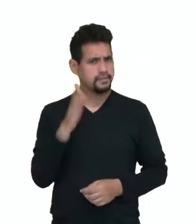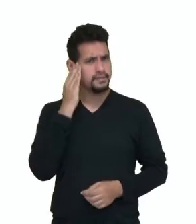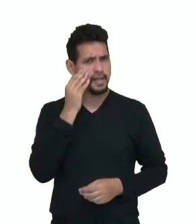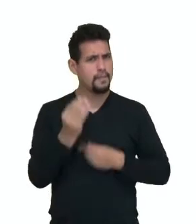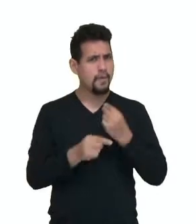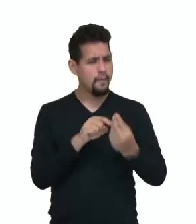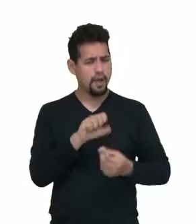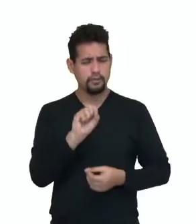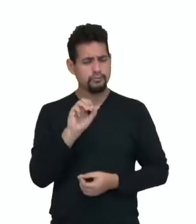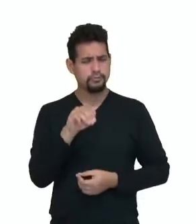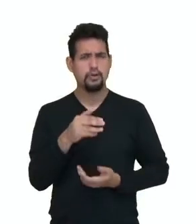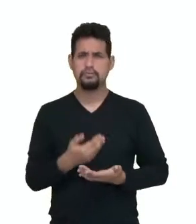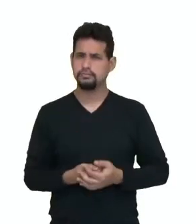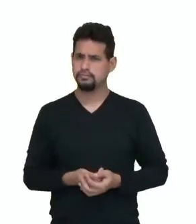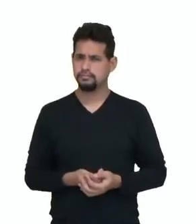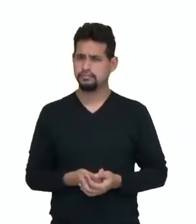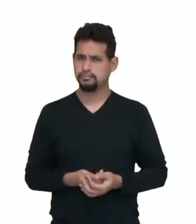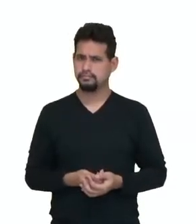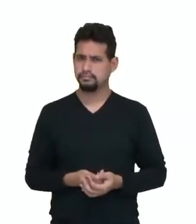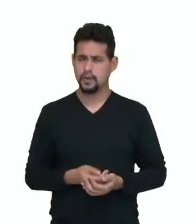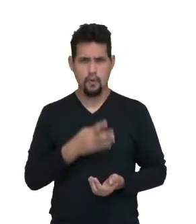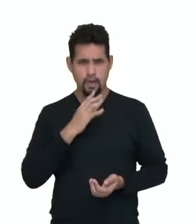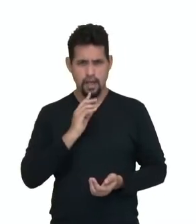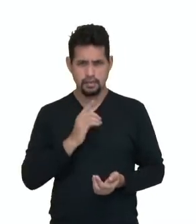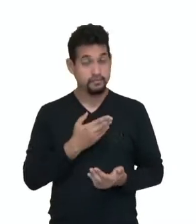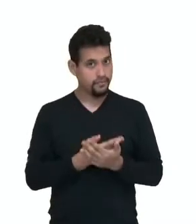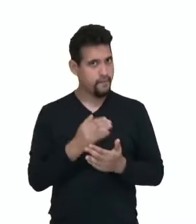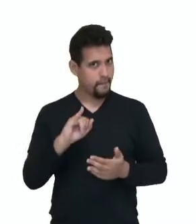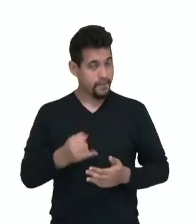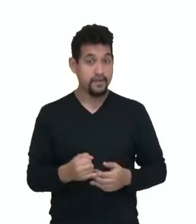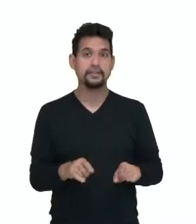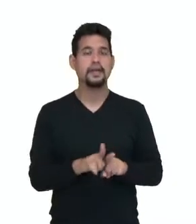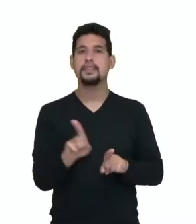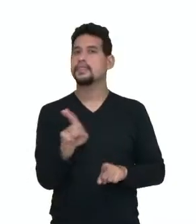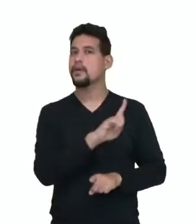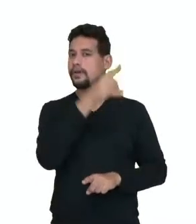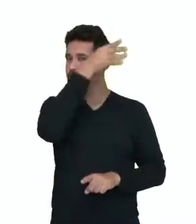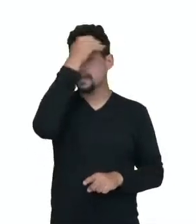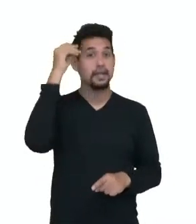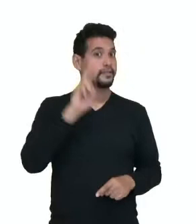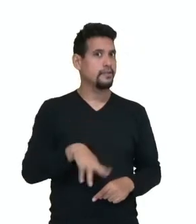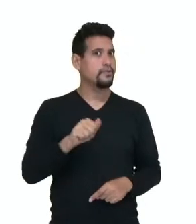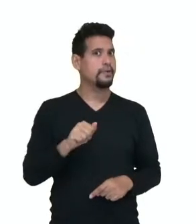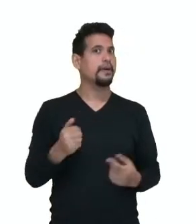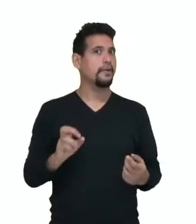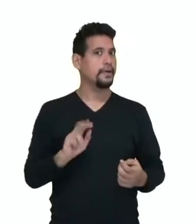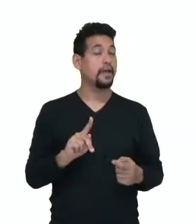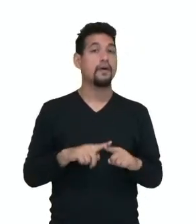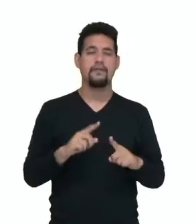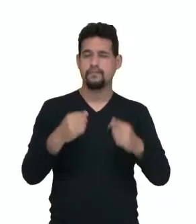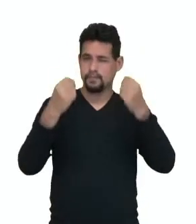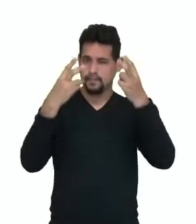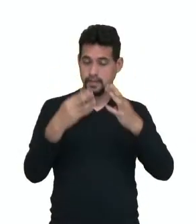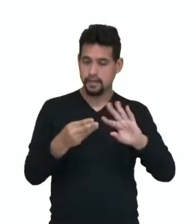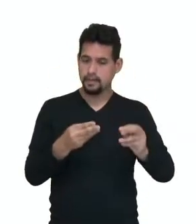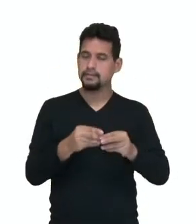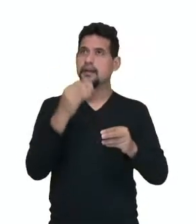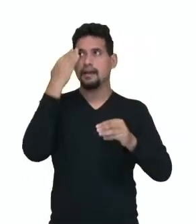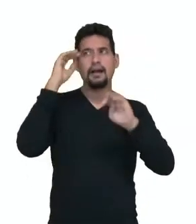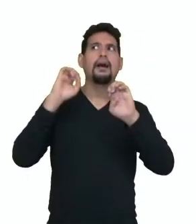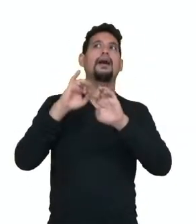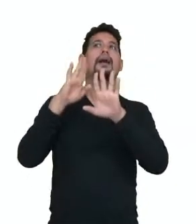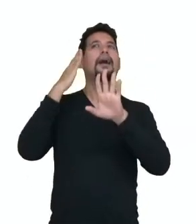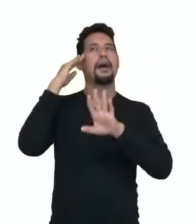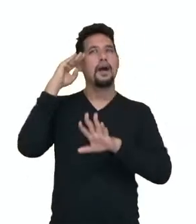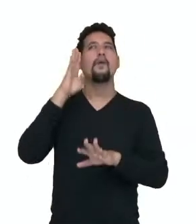são algumas características que você não pode esquecer de maneira alguma. Por exemplo, que o som é